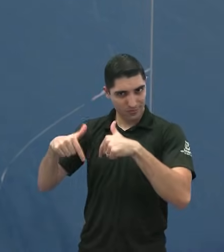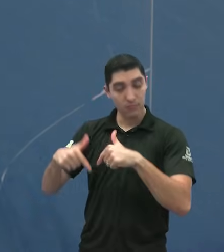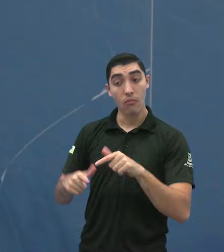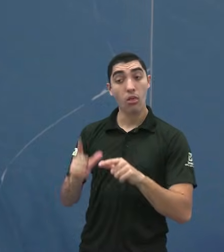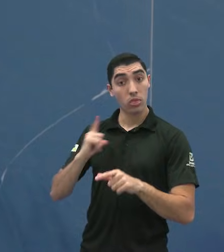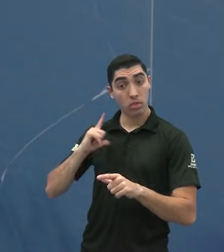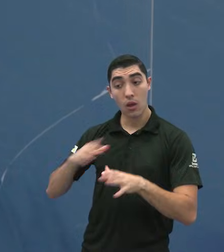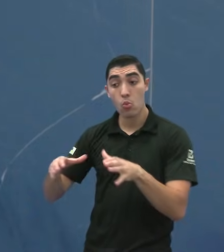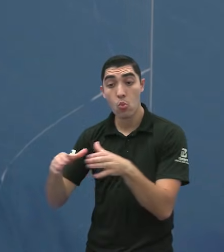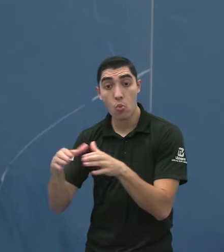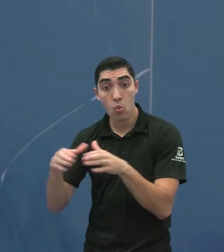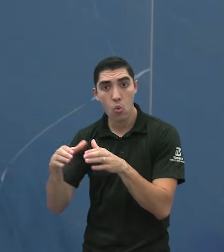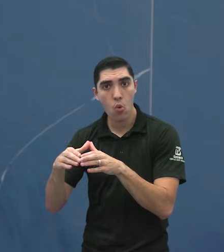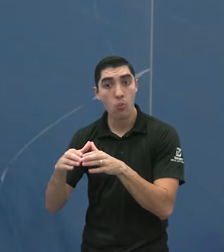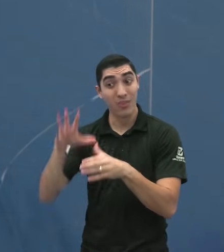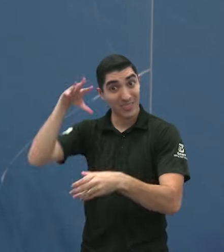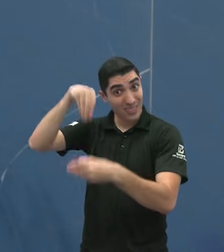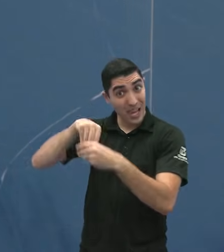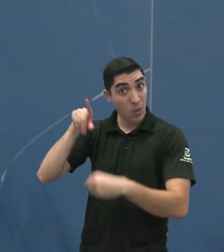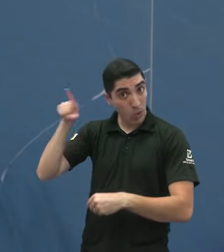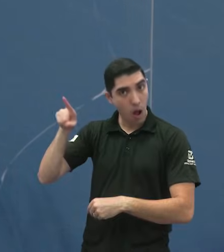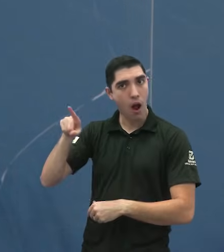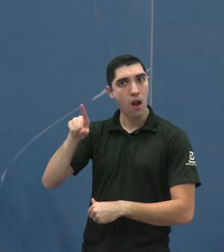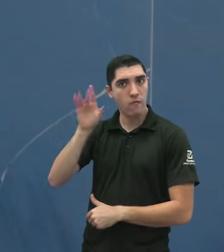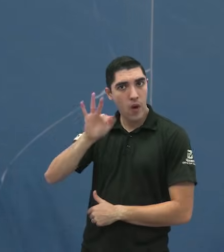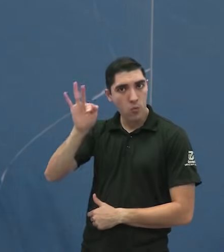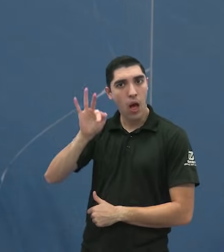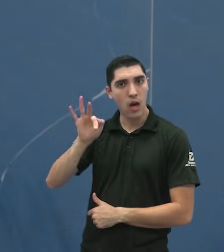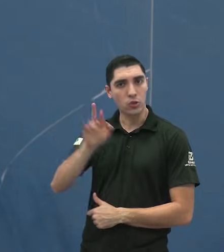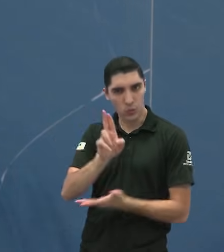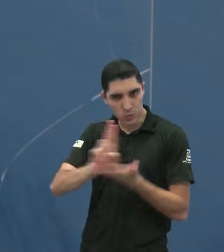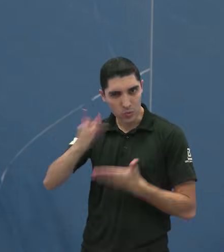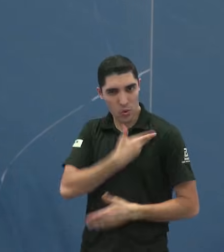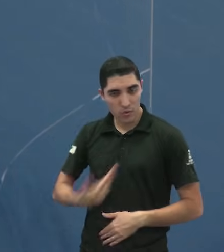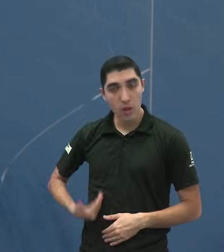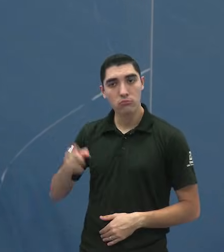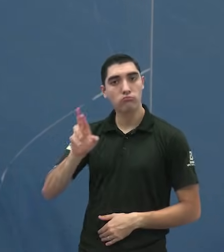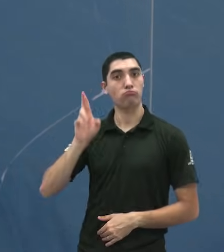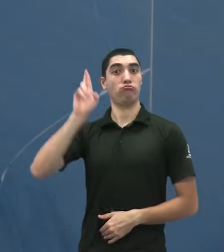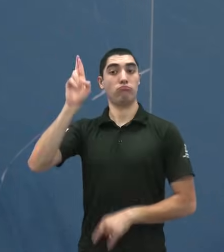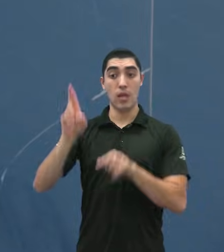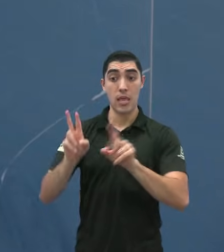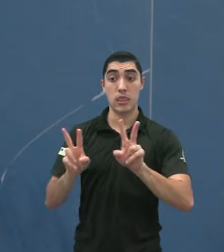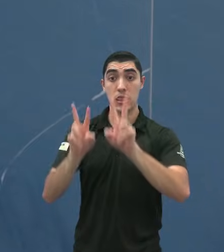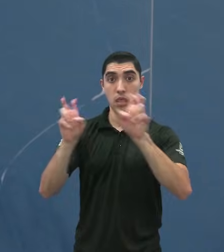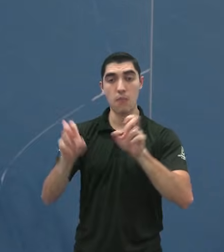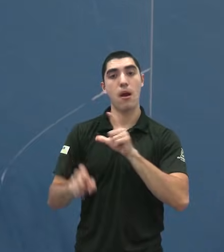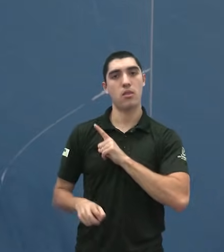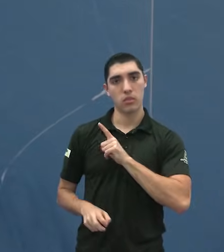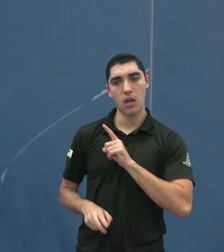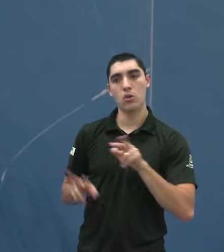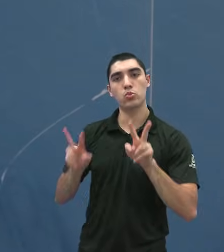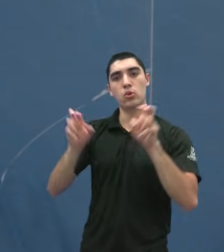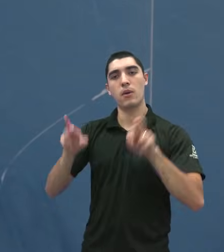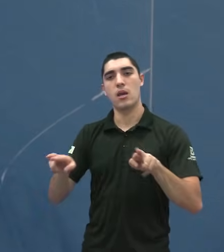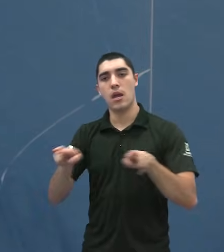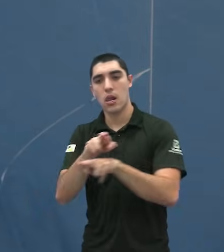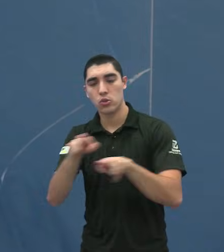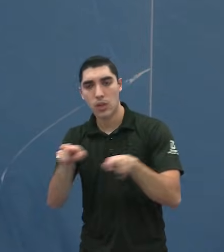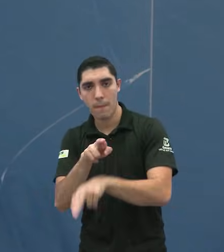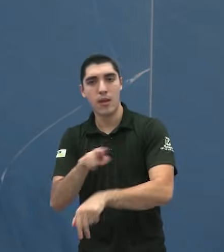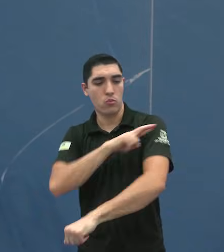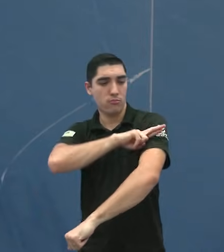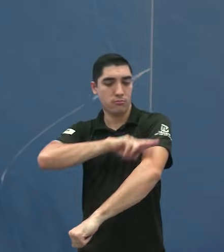divisão dentro da instituição, que é para tratar desses assuntos institucionalmente, que é a Coordenadoria de Relações